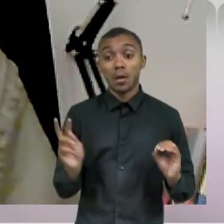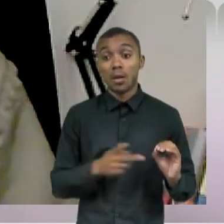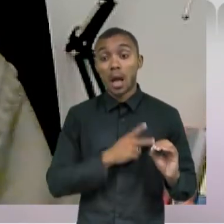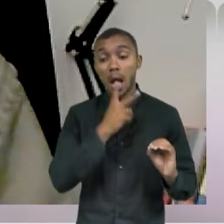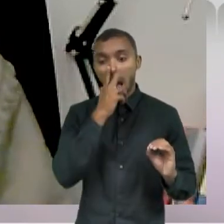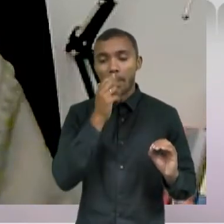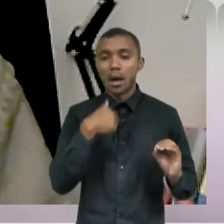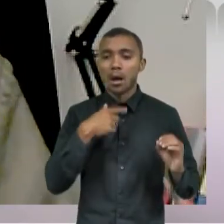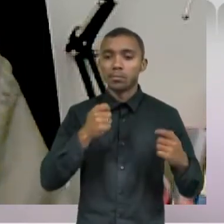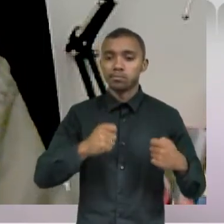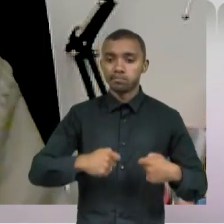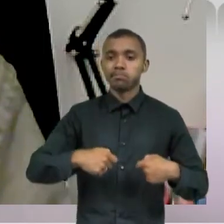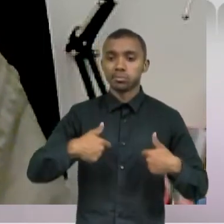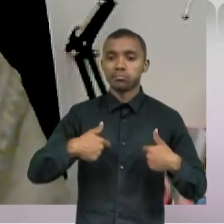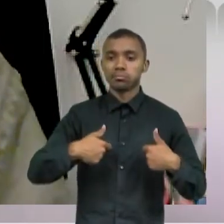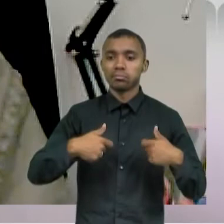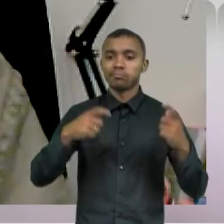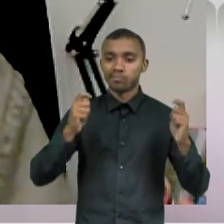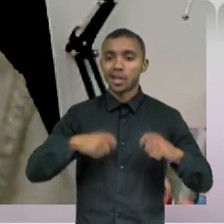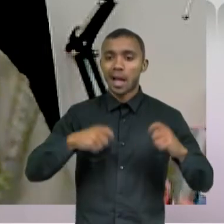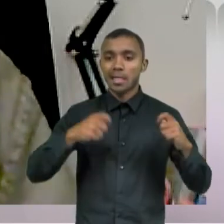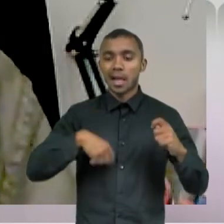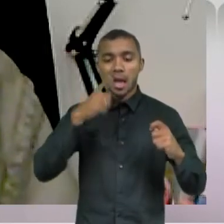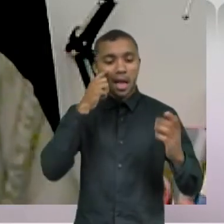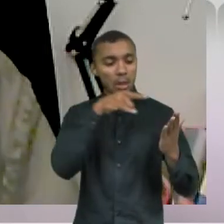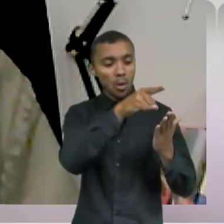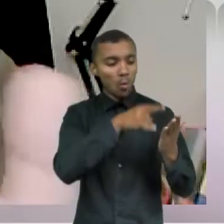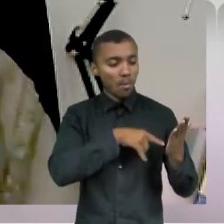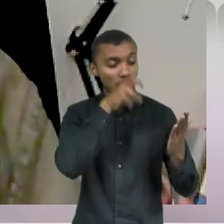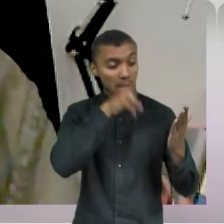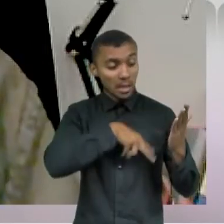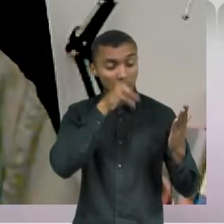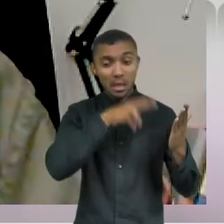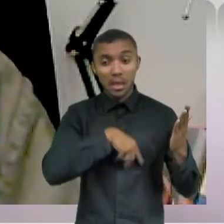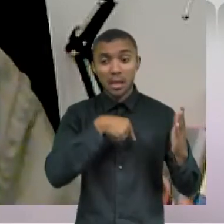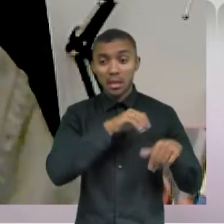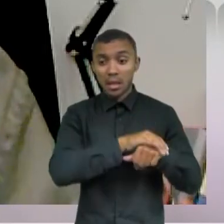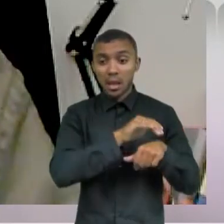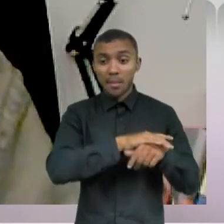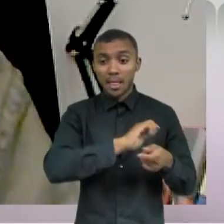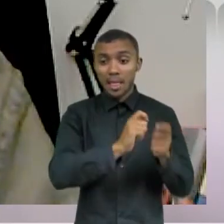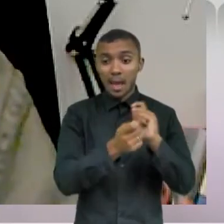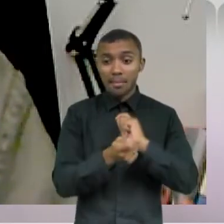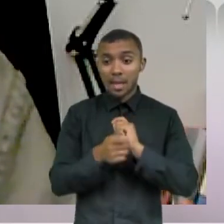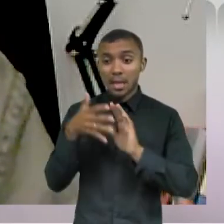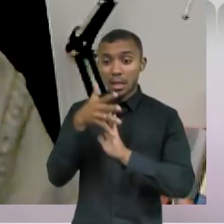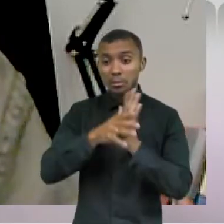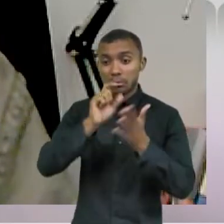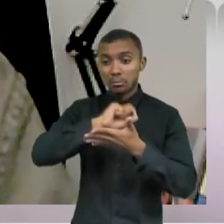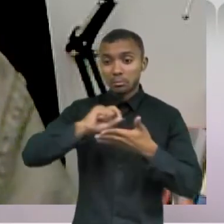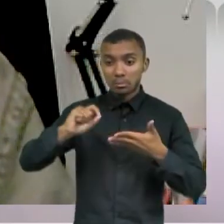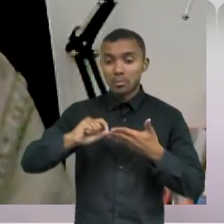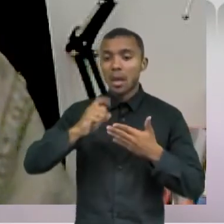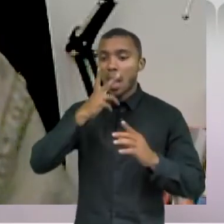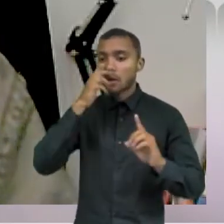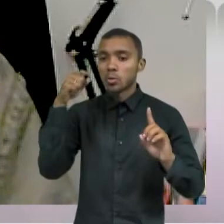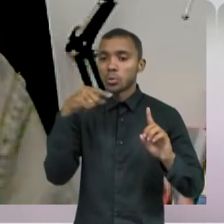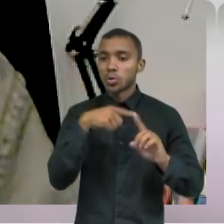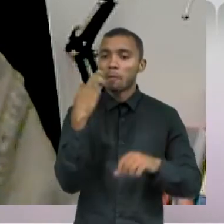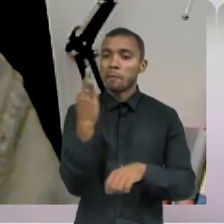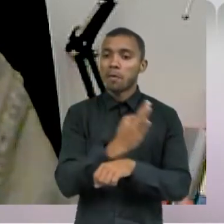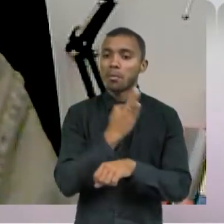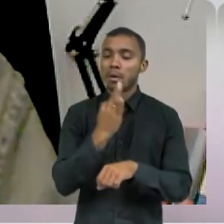isenção necessária para analisar aqueles documentos e escrever sobre eles é de uma forma absolutamente equilibrada